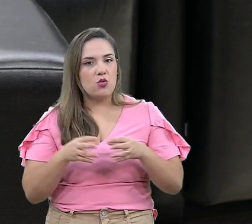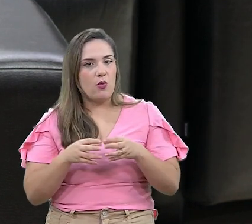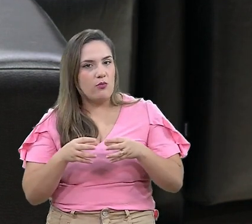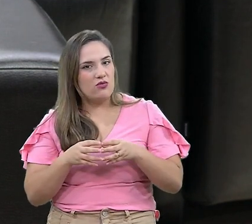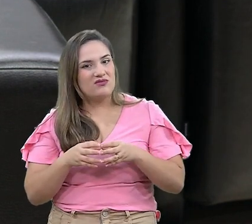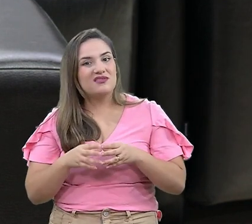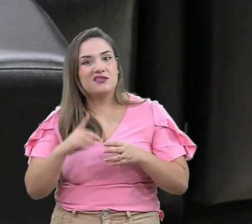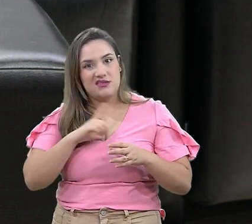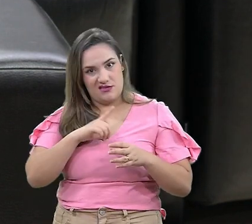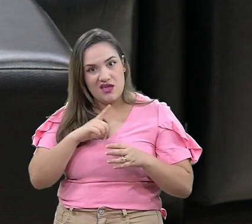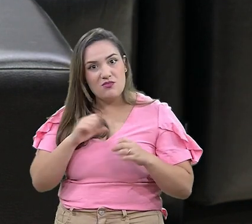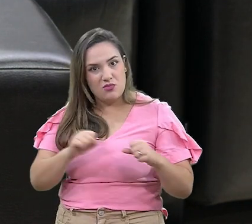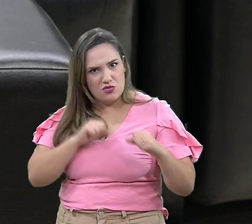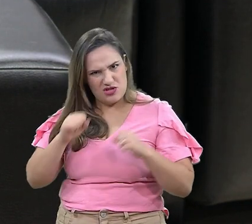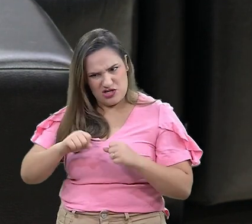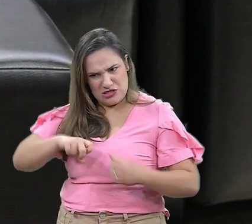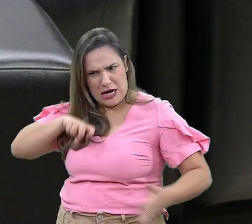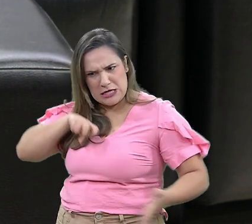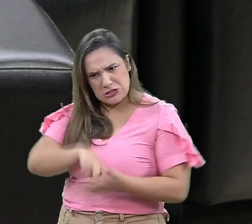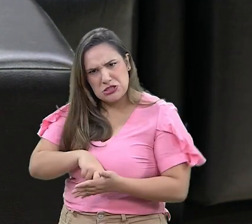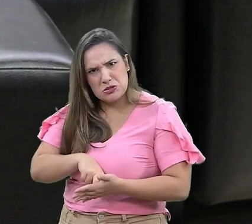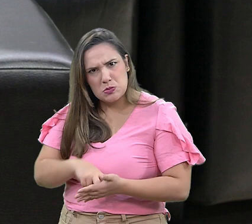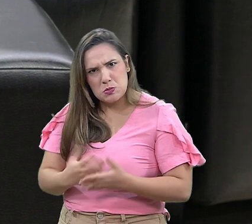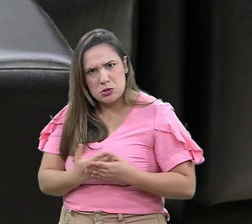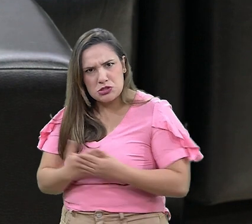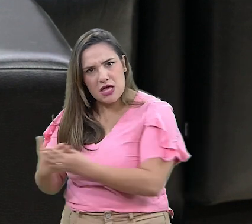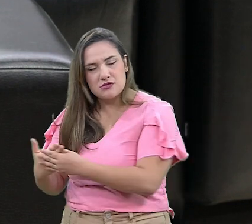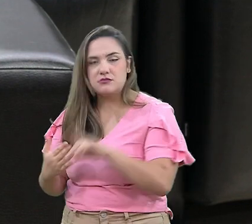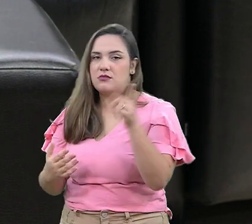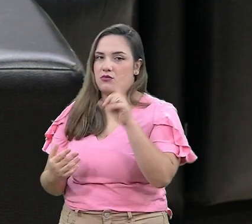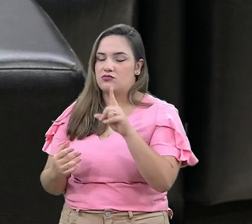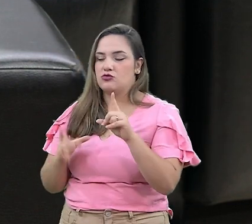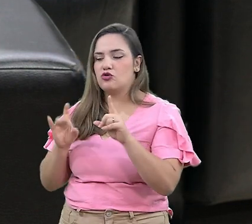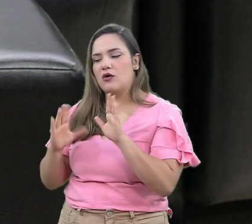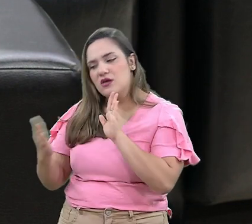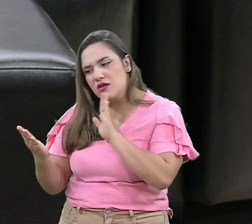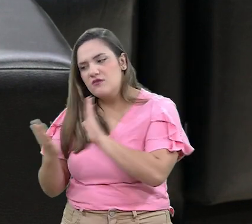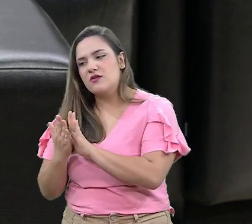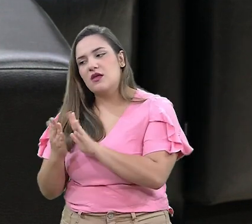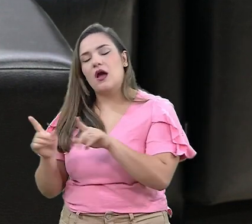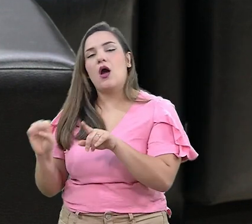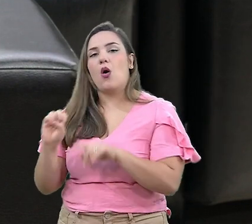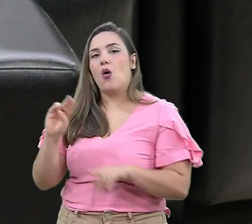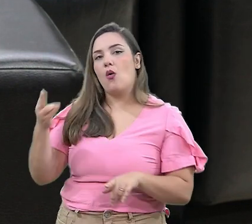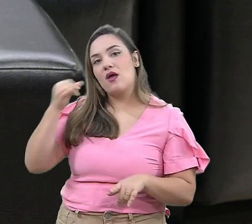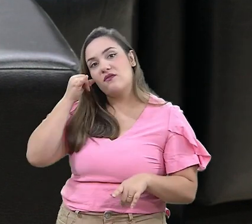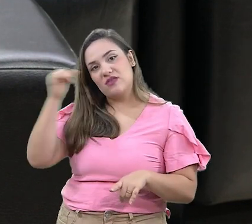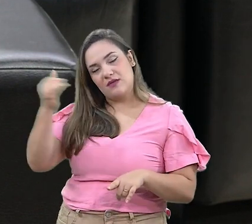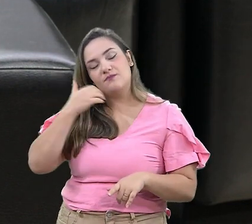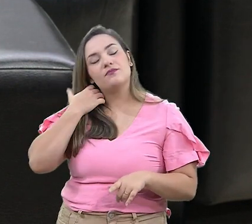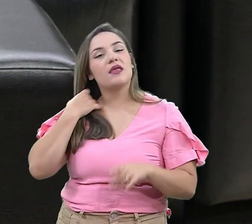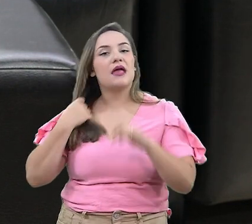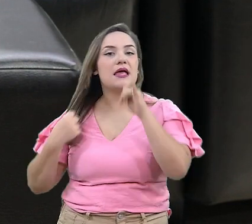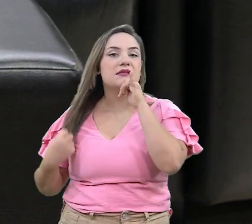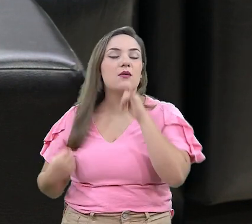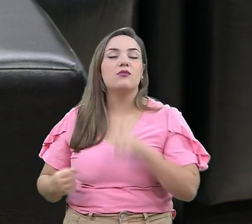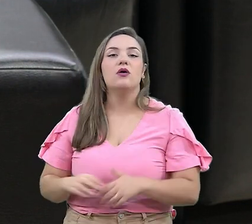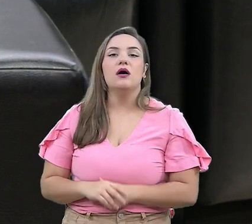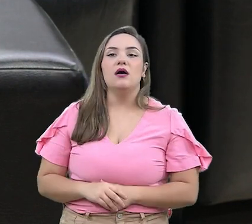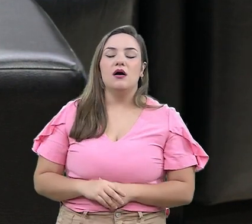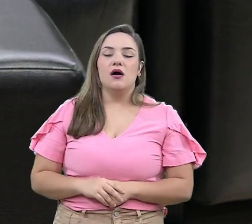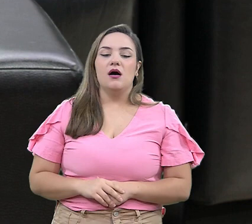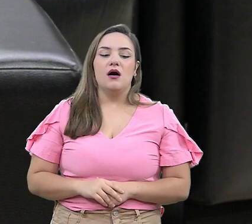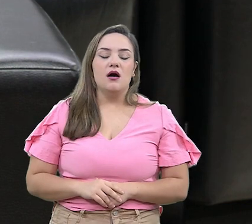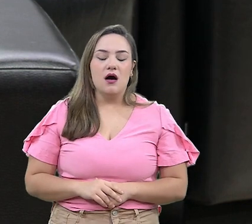tem um poder disciplinar, ela tem um poder de enfrentamento e de prevenção. Então, o